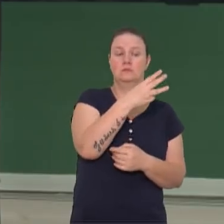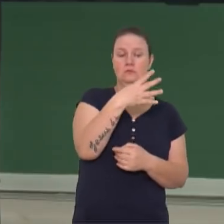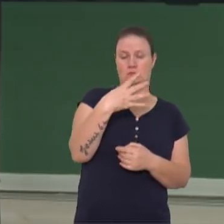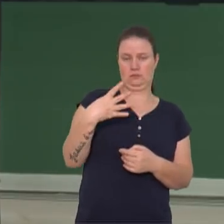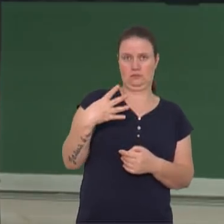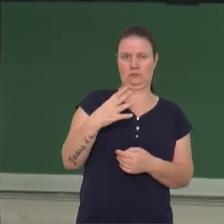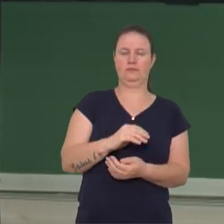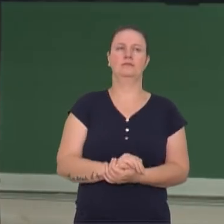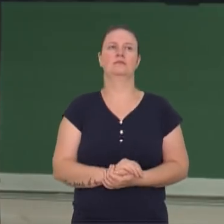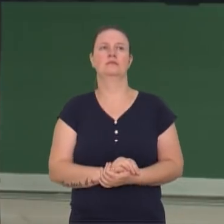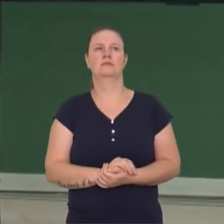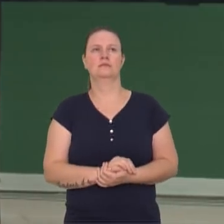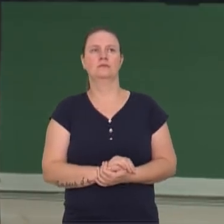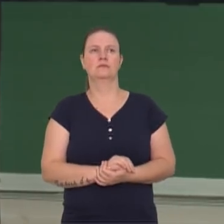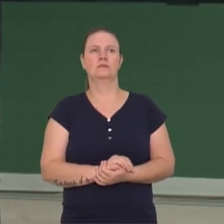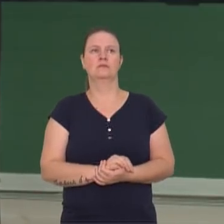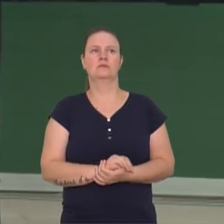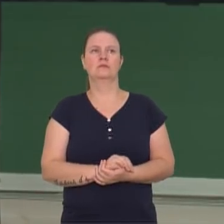34.